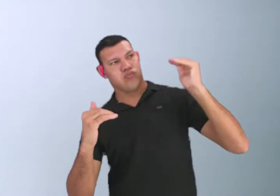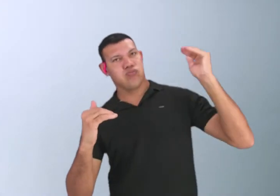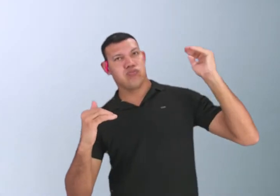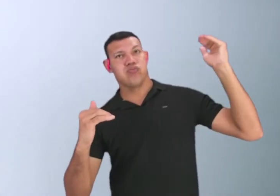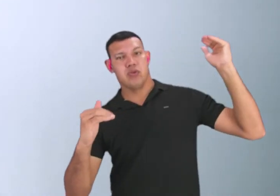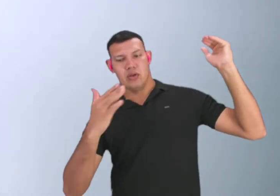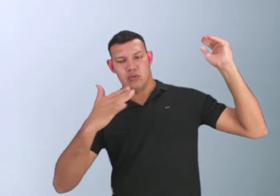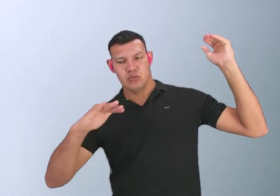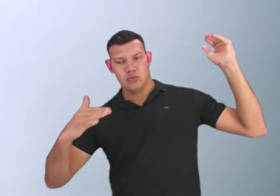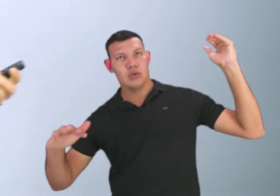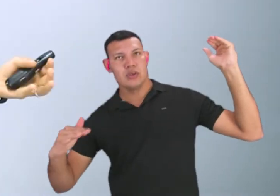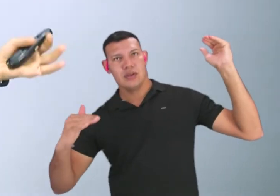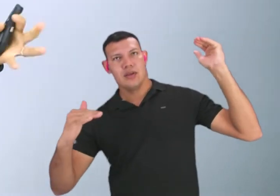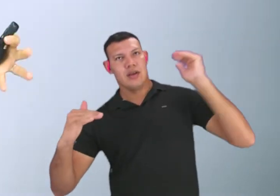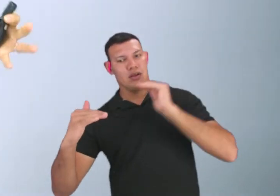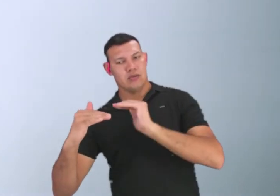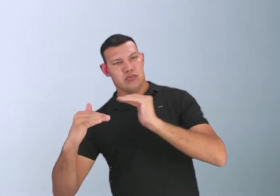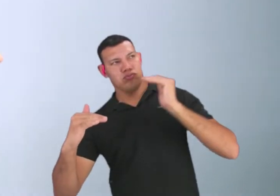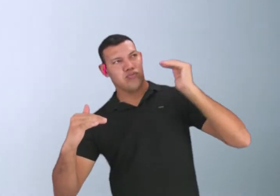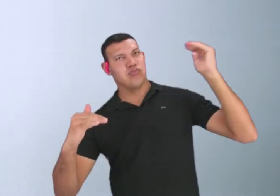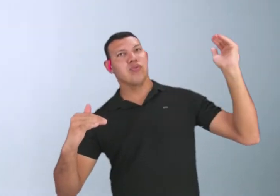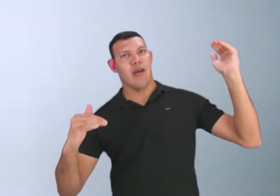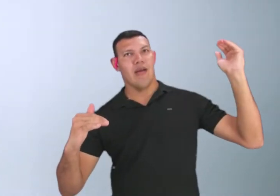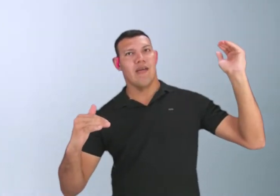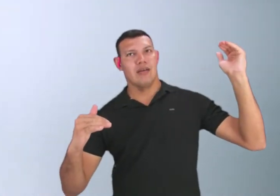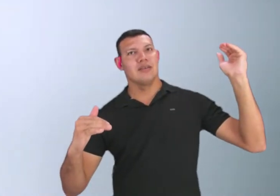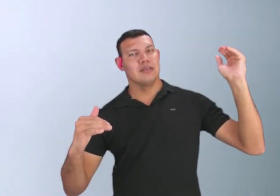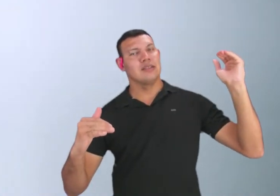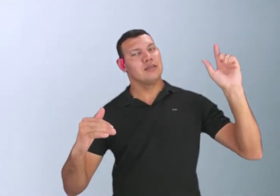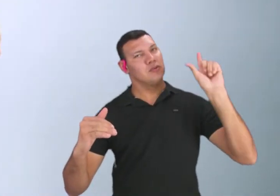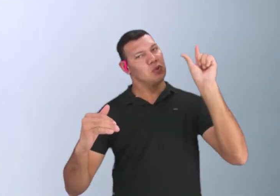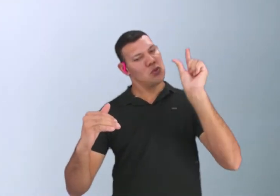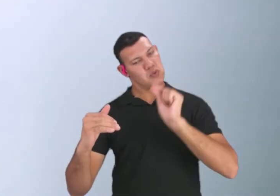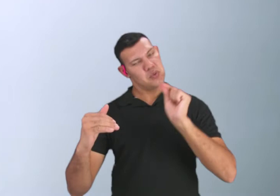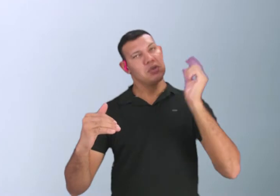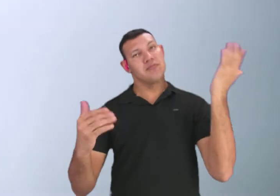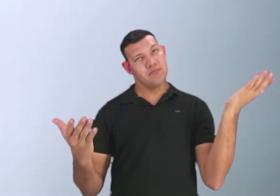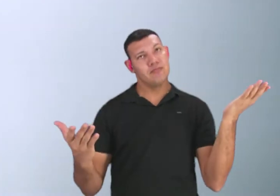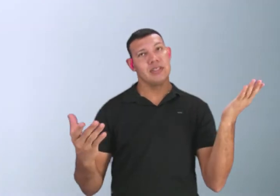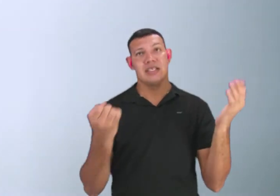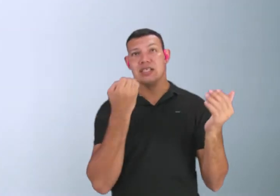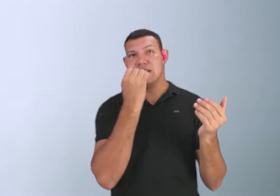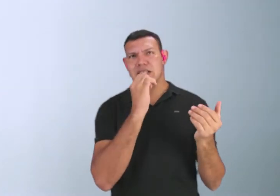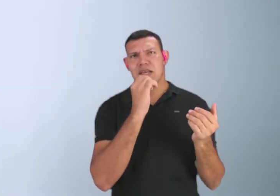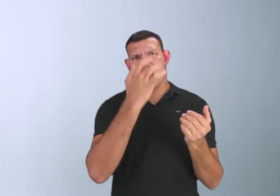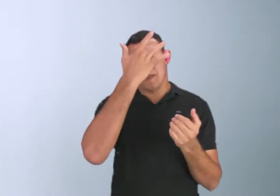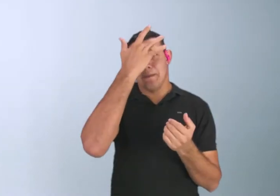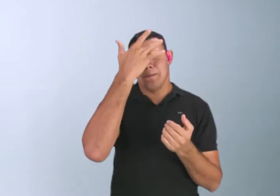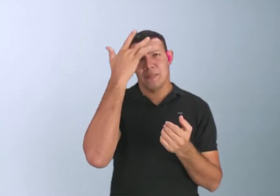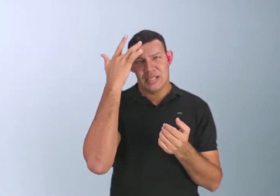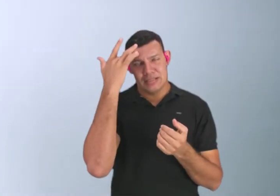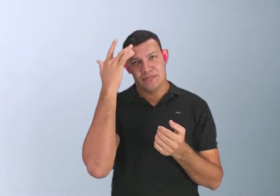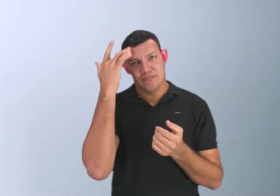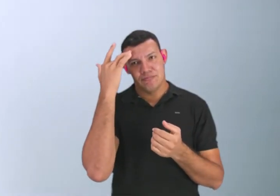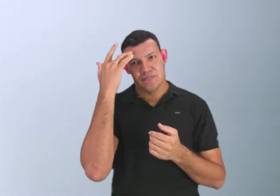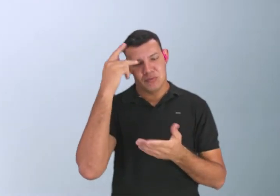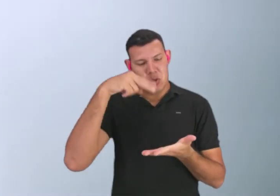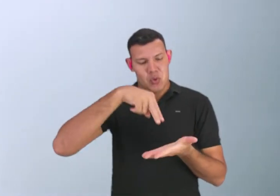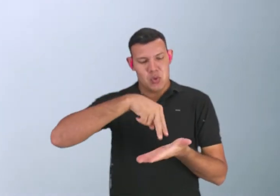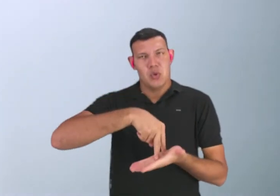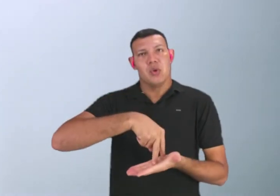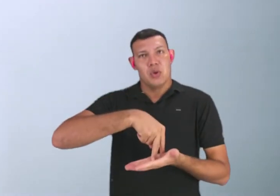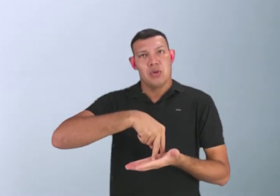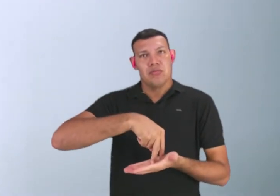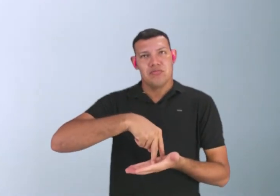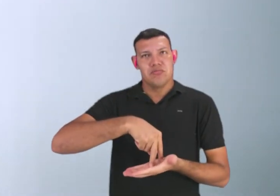quê? Porque a quantidade de ar que está em cima, se for uma pessoa, né? A quantidade de ar que está em cima da pessoa também diminui. Então, o valor dessa